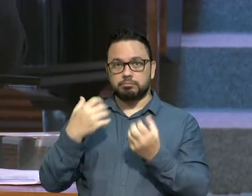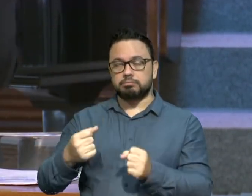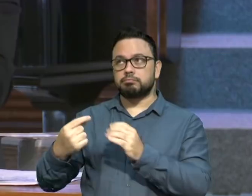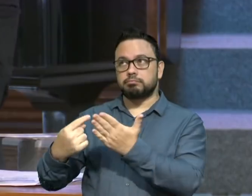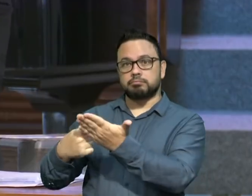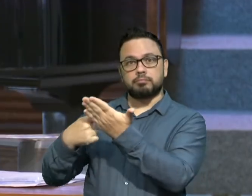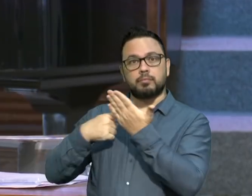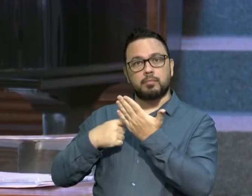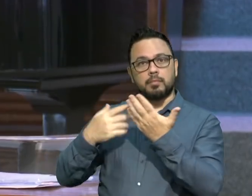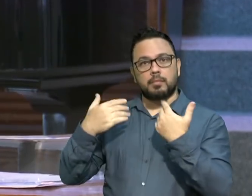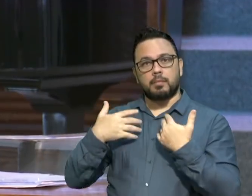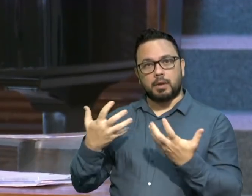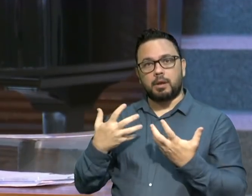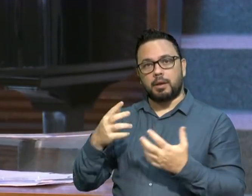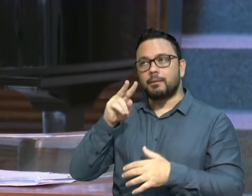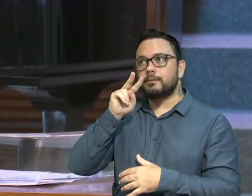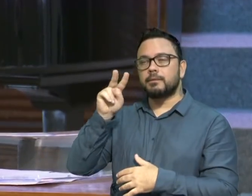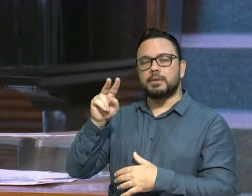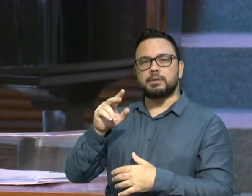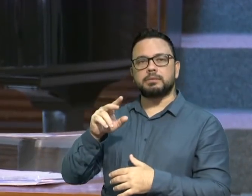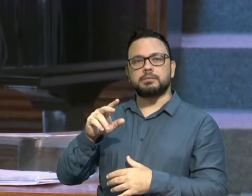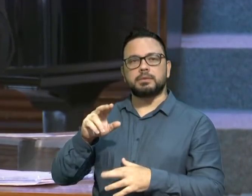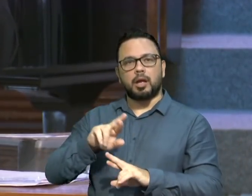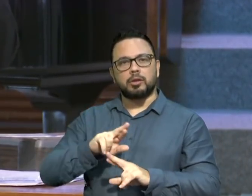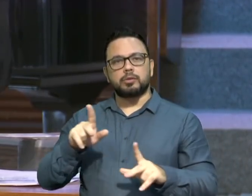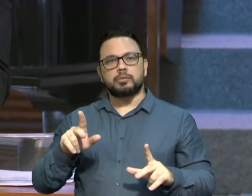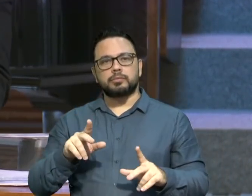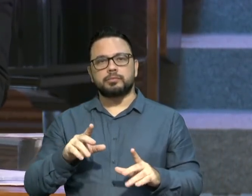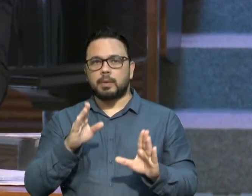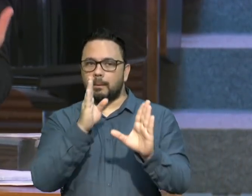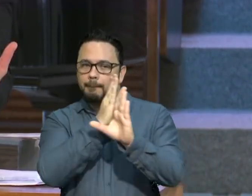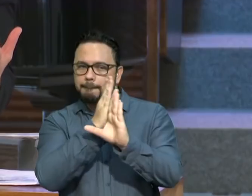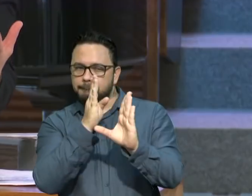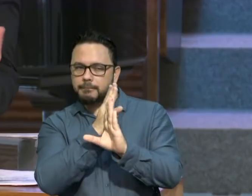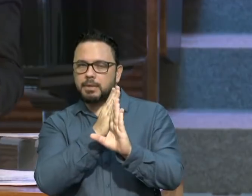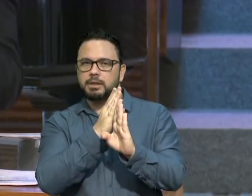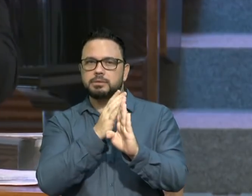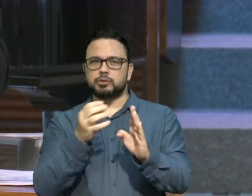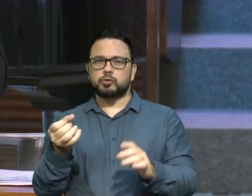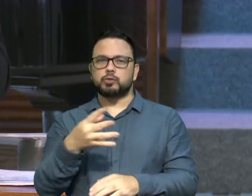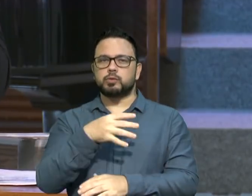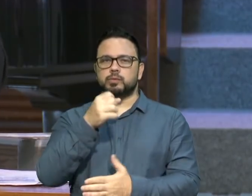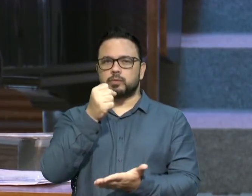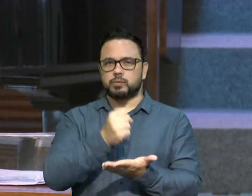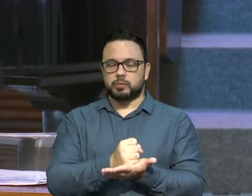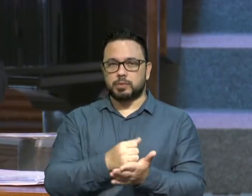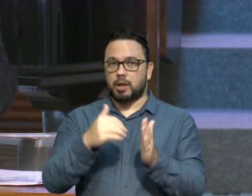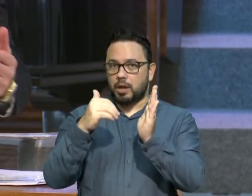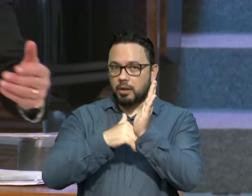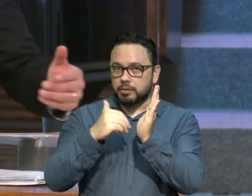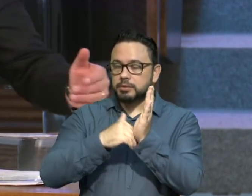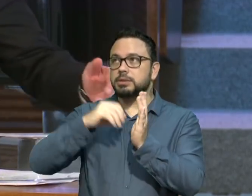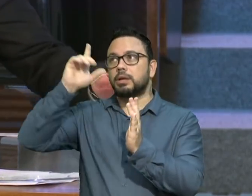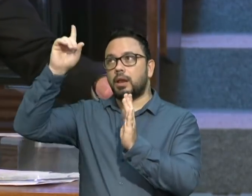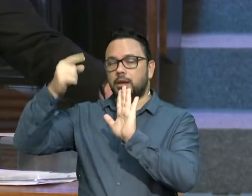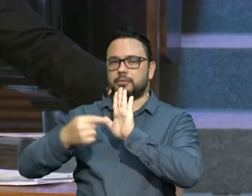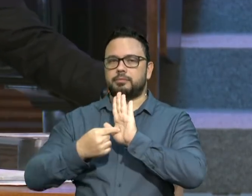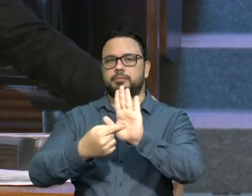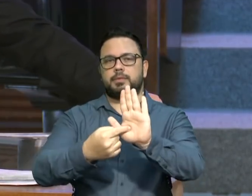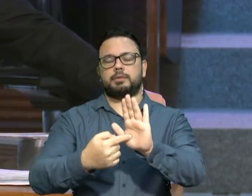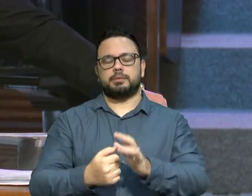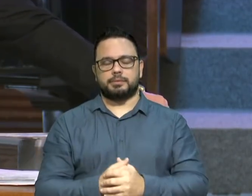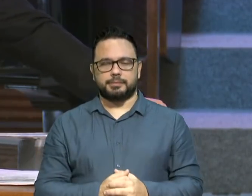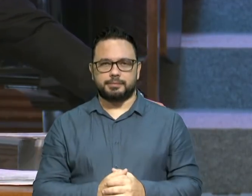aceita o mistério passa a ser Revelação então a palavra mistério no novo testamento é um segredo revelado por Deus